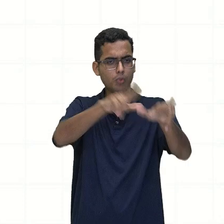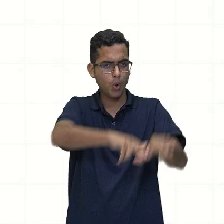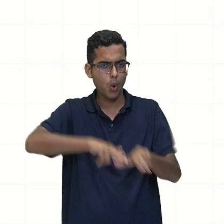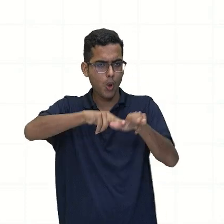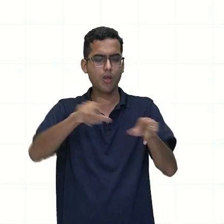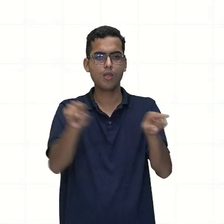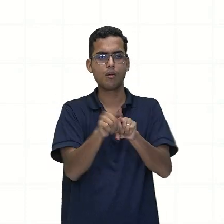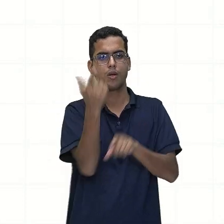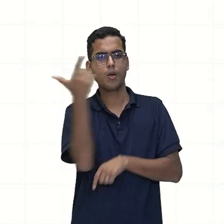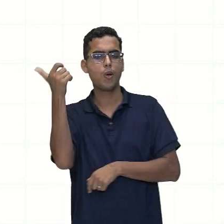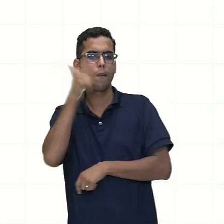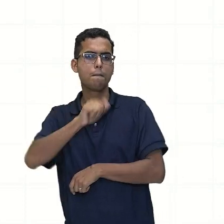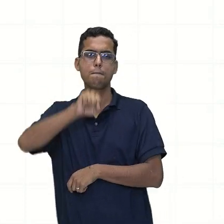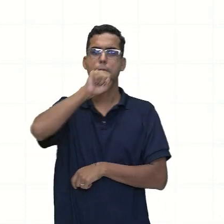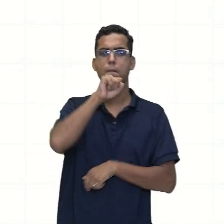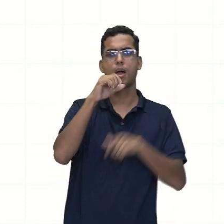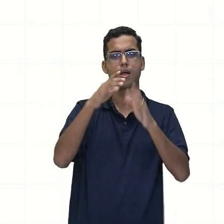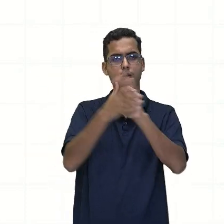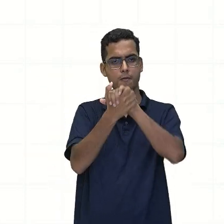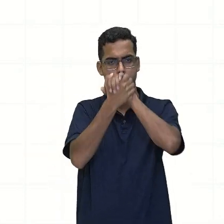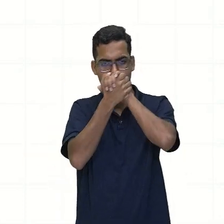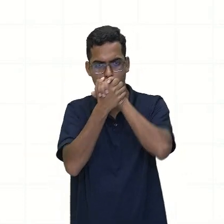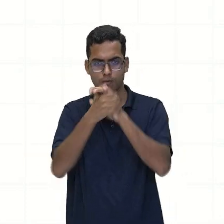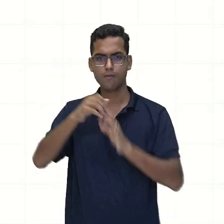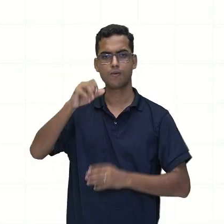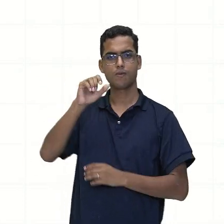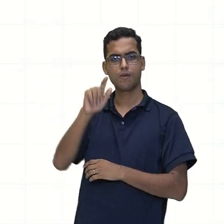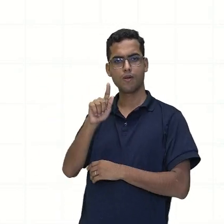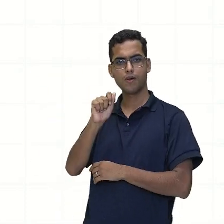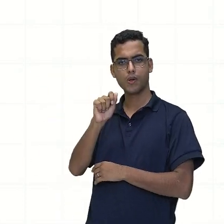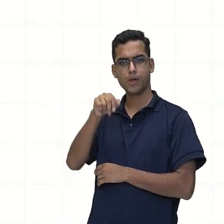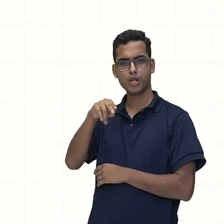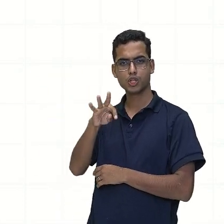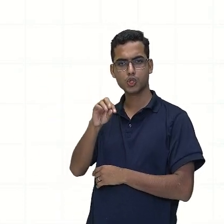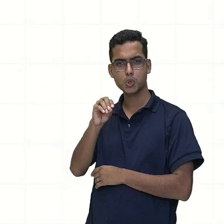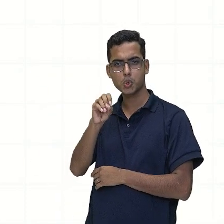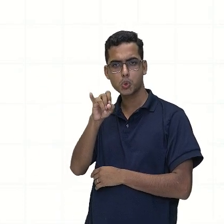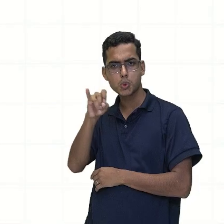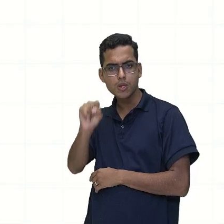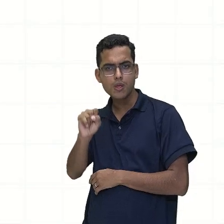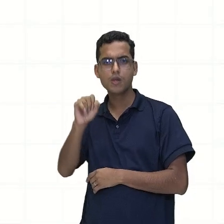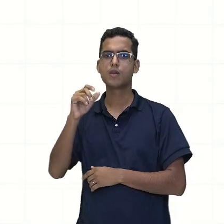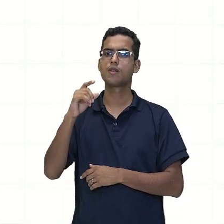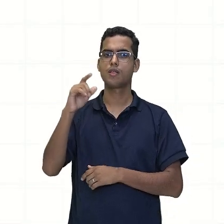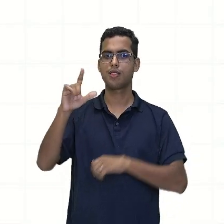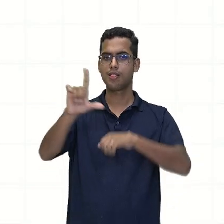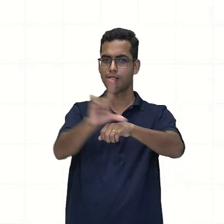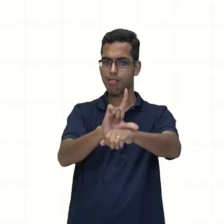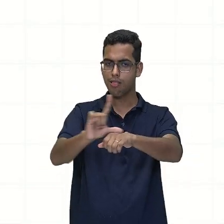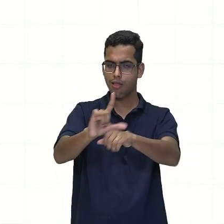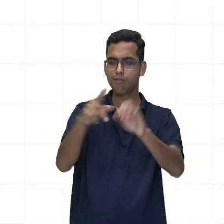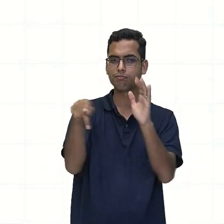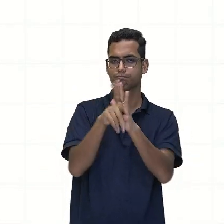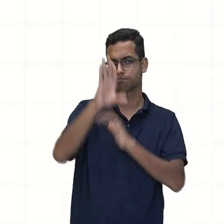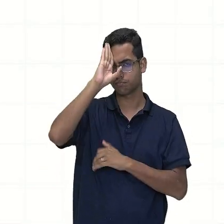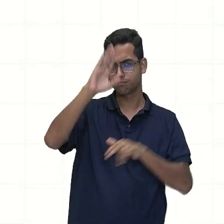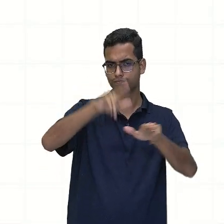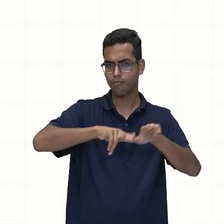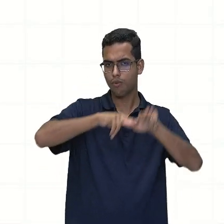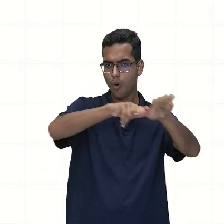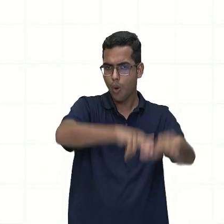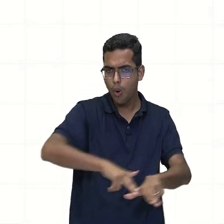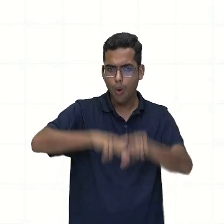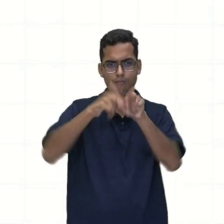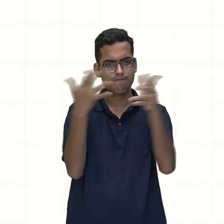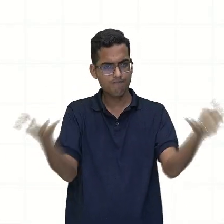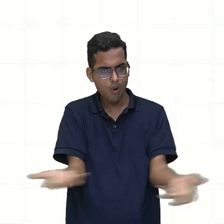liderança feminina no candomblé, que promoveu a preservação das tradições afro-religiosas, né? Então, temos